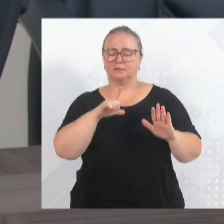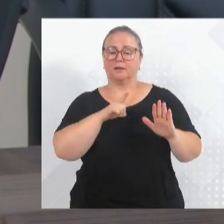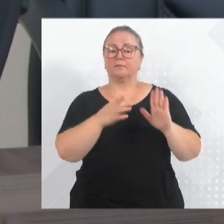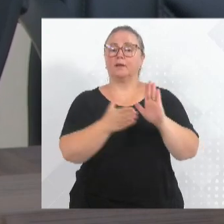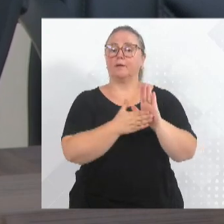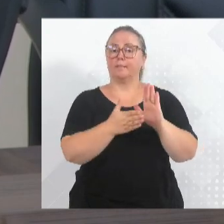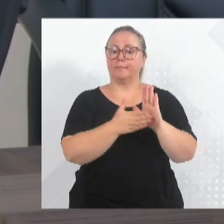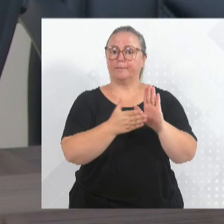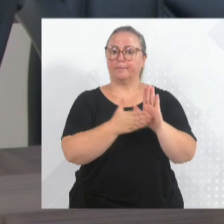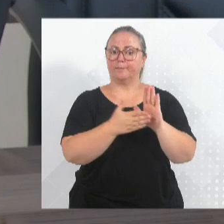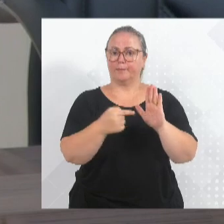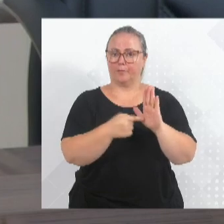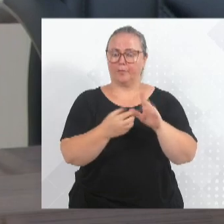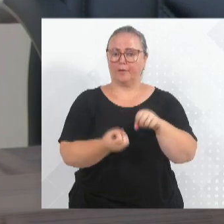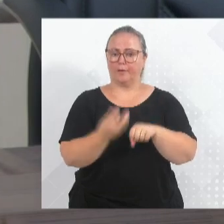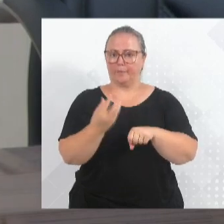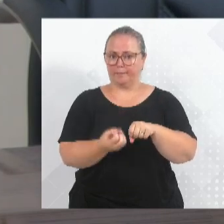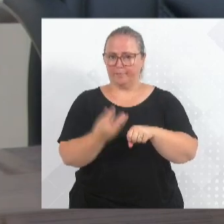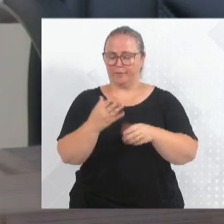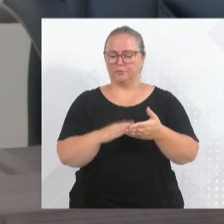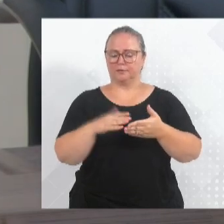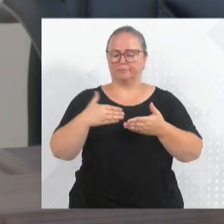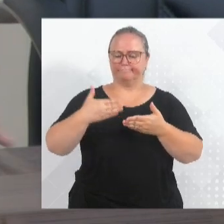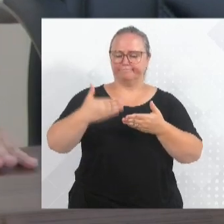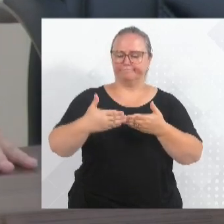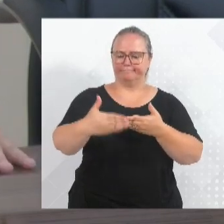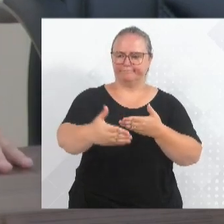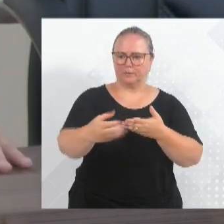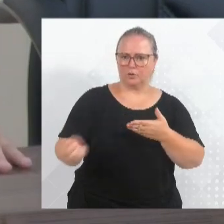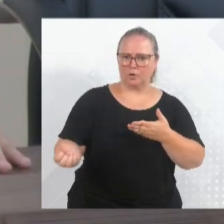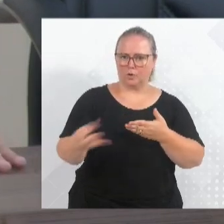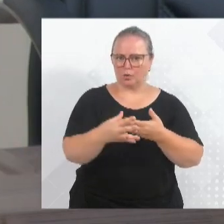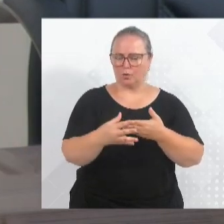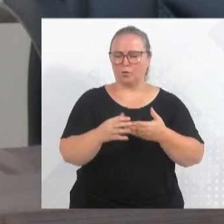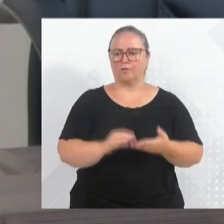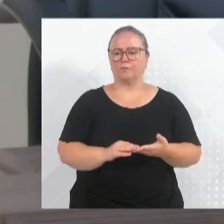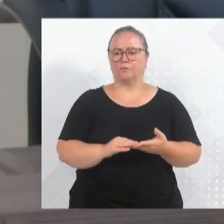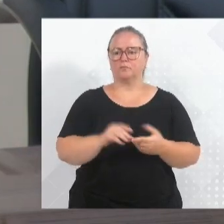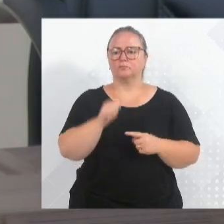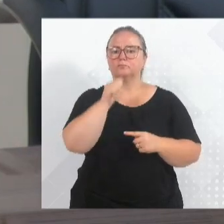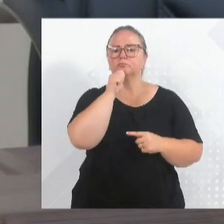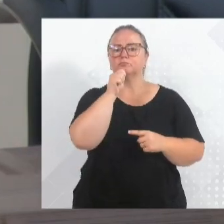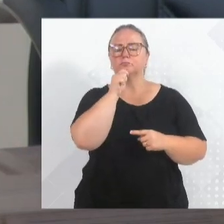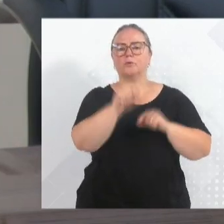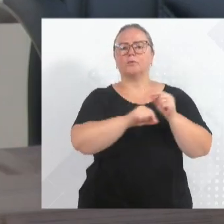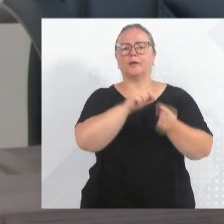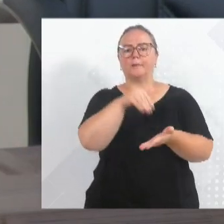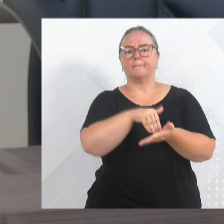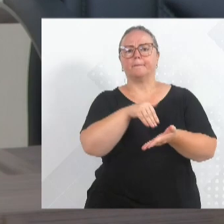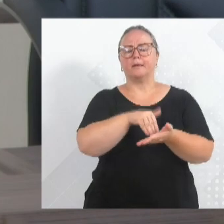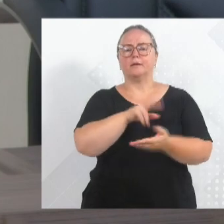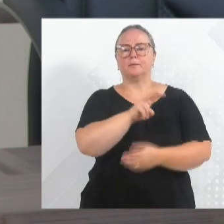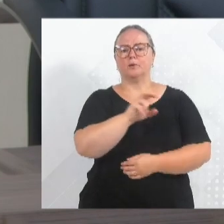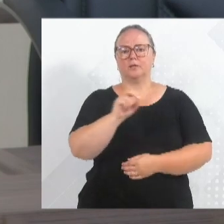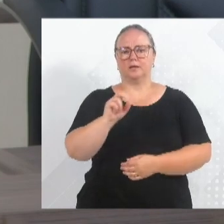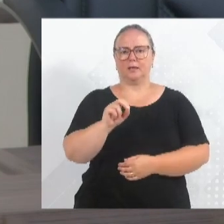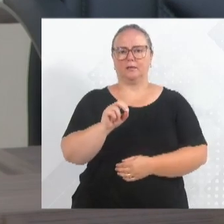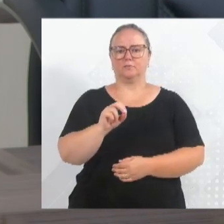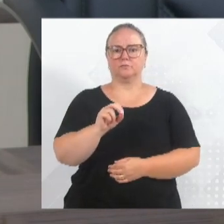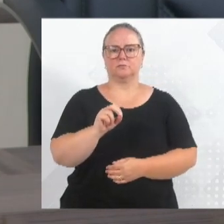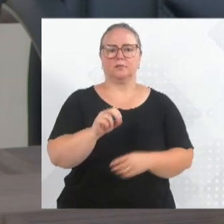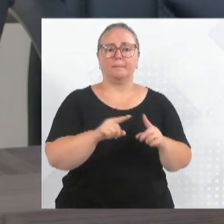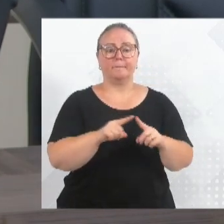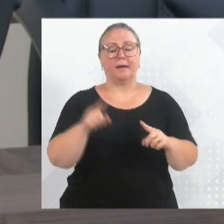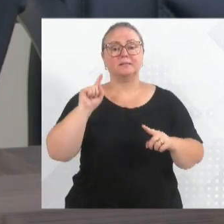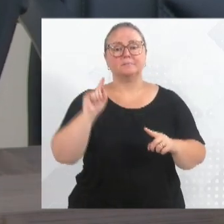de que os próximos imóveis da cidade, não tenham lá a exigência de, no mínimo, 500 litros de água, uma caixa de água, e sim